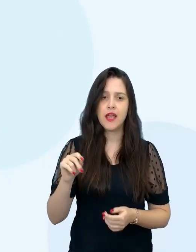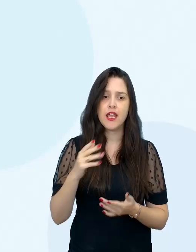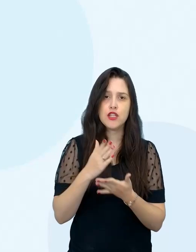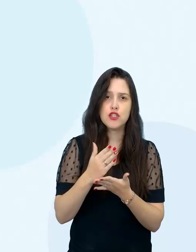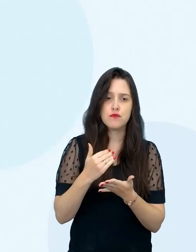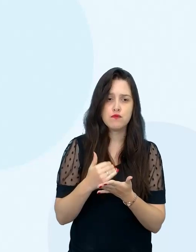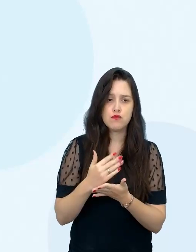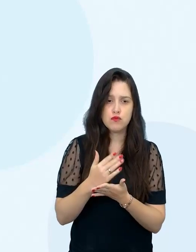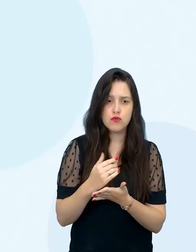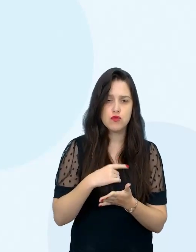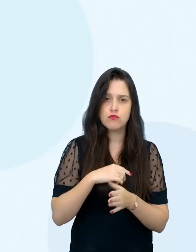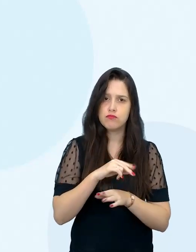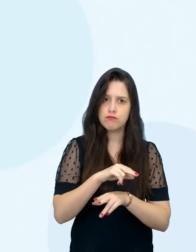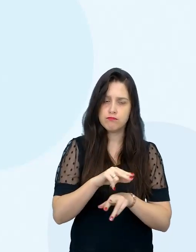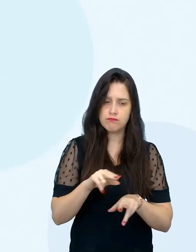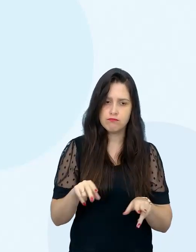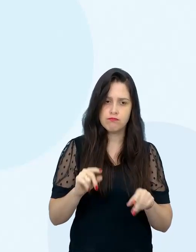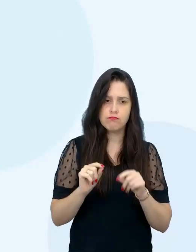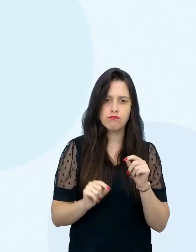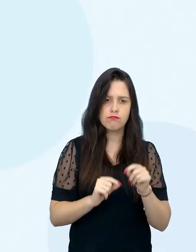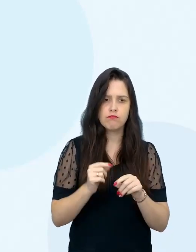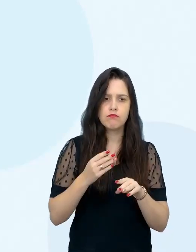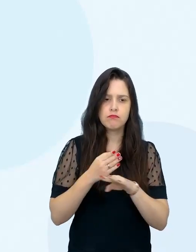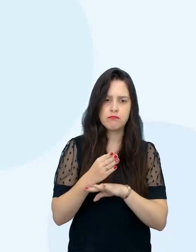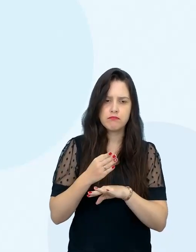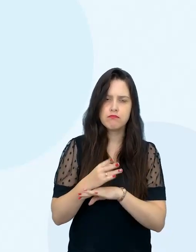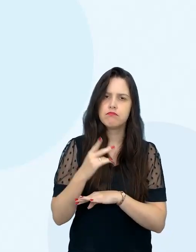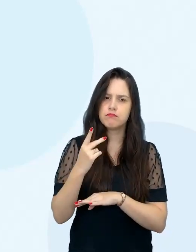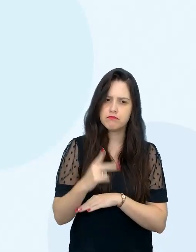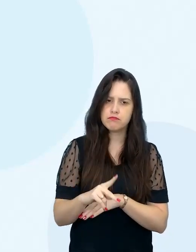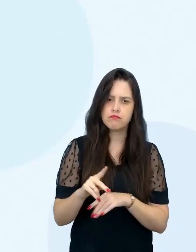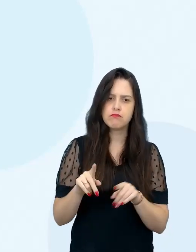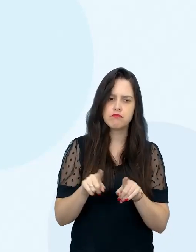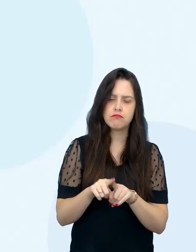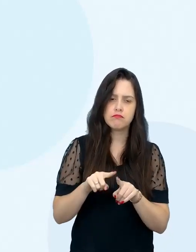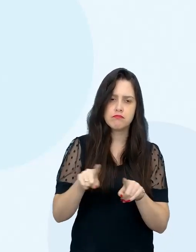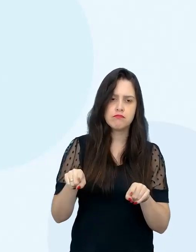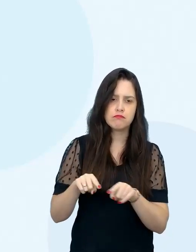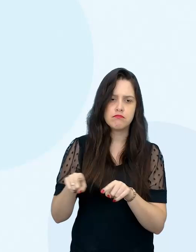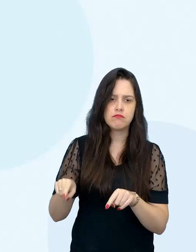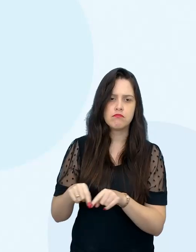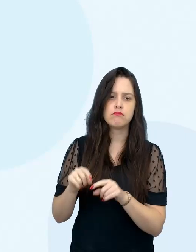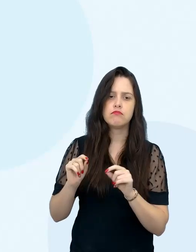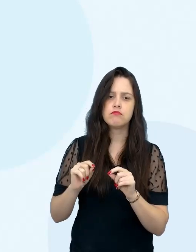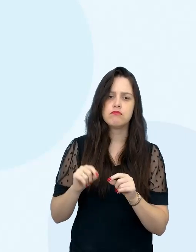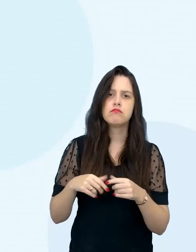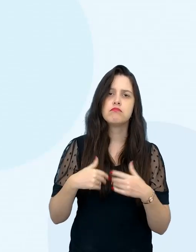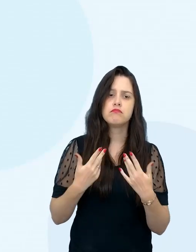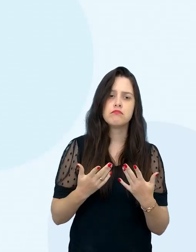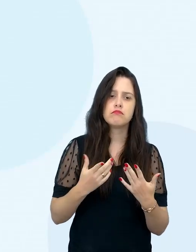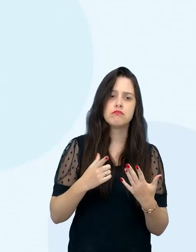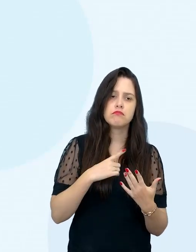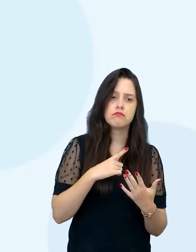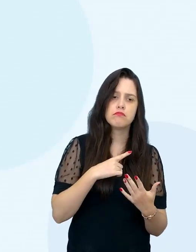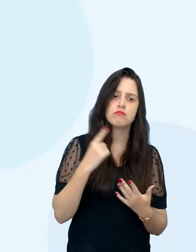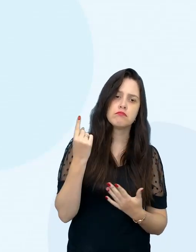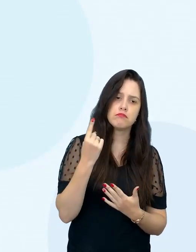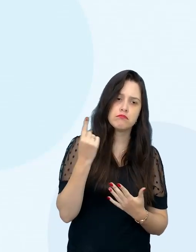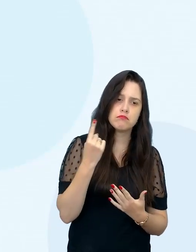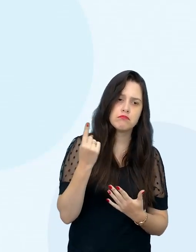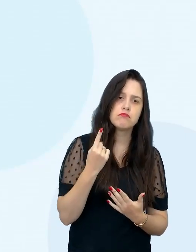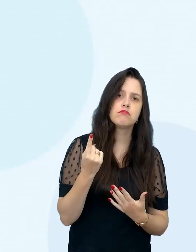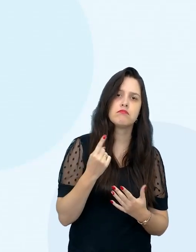dividida, e a gente pode dividir para facilitar, né, a nossa aplicação em sala de aula, em algumas etapas. Então, a gente tem a primeira etapa, que é a etapa